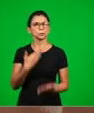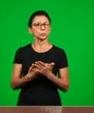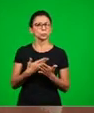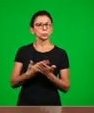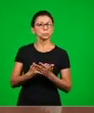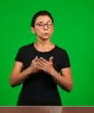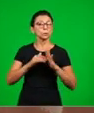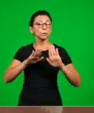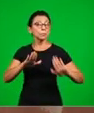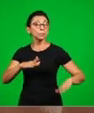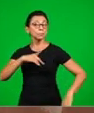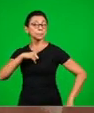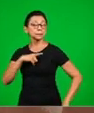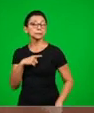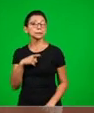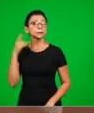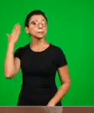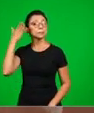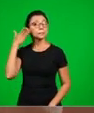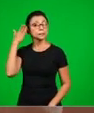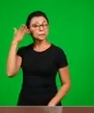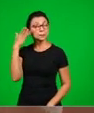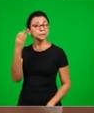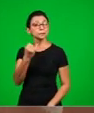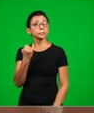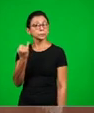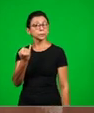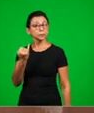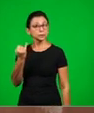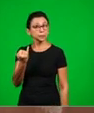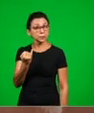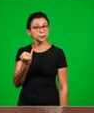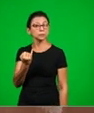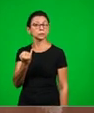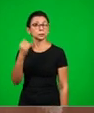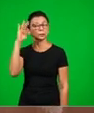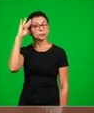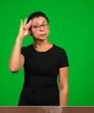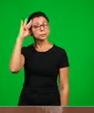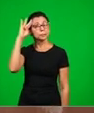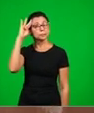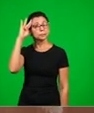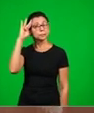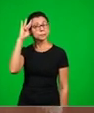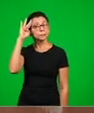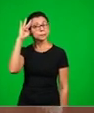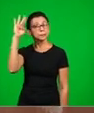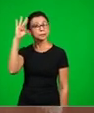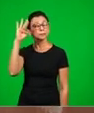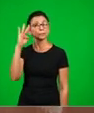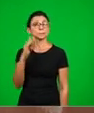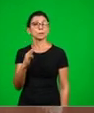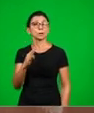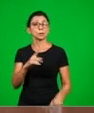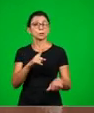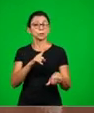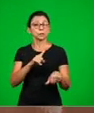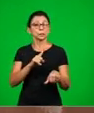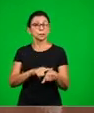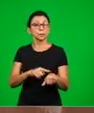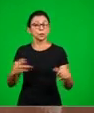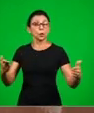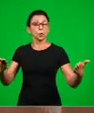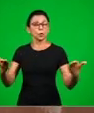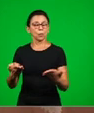as mensagens que têm que ser colocadas em evidência no tempo que nós estamos vivendo. E mostrar que em todas